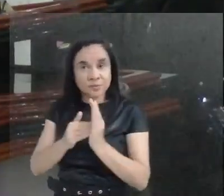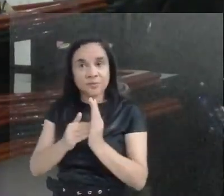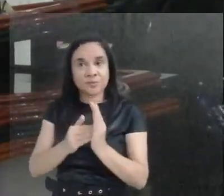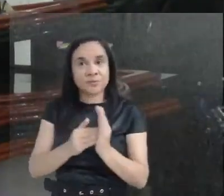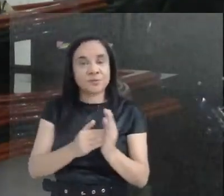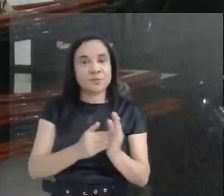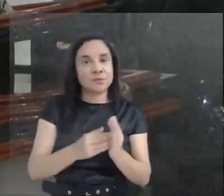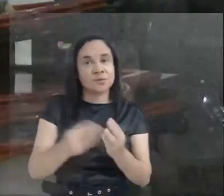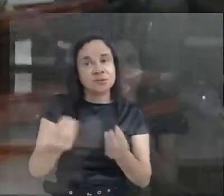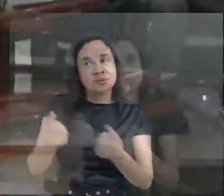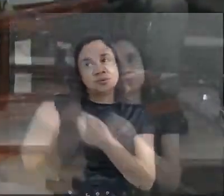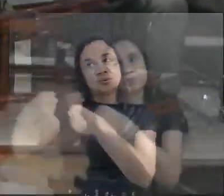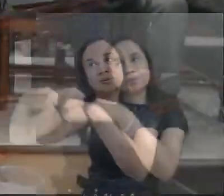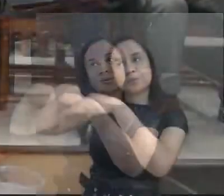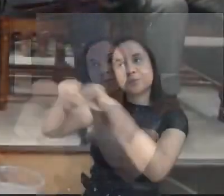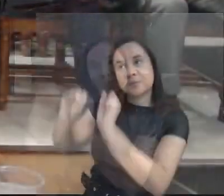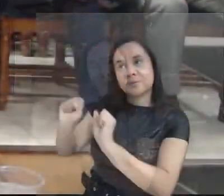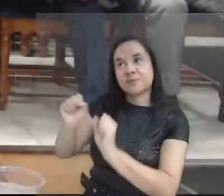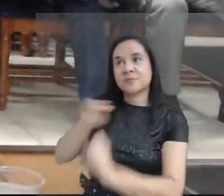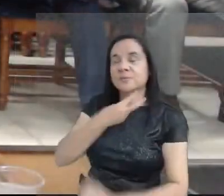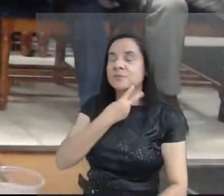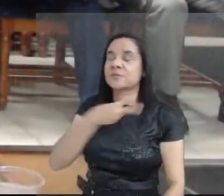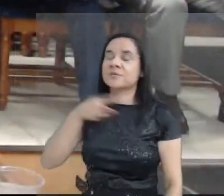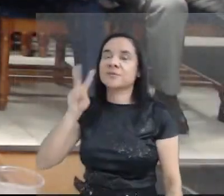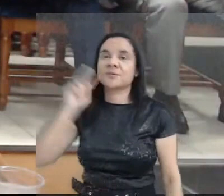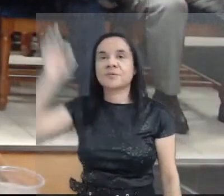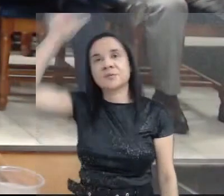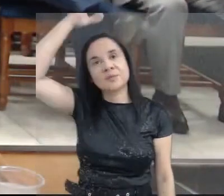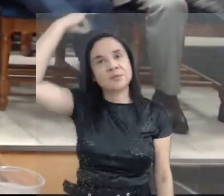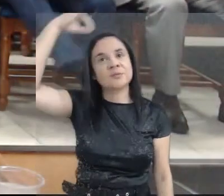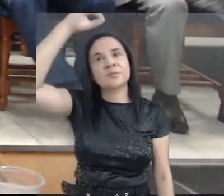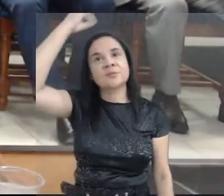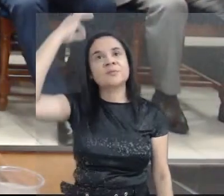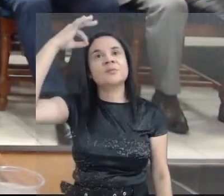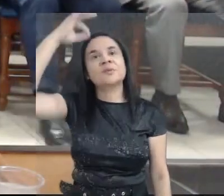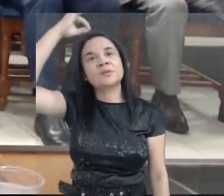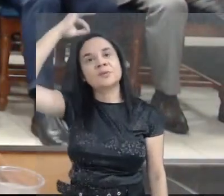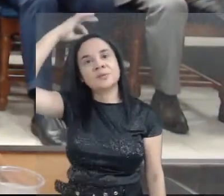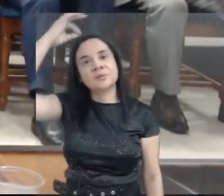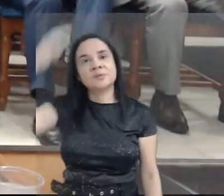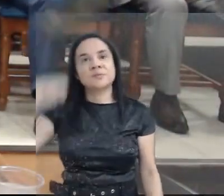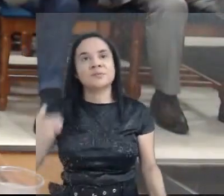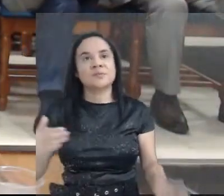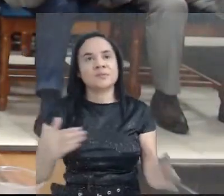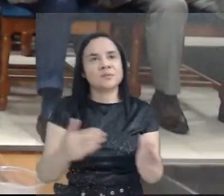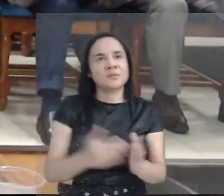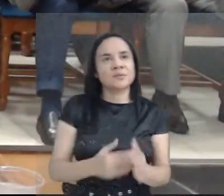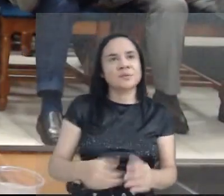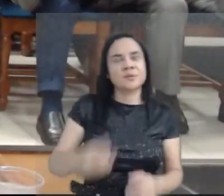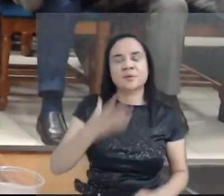visita do Espírito Santo, entram e destaque. Até os homens de Moisés.